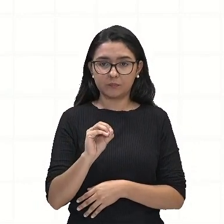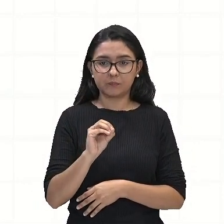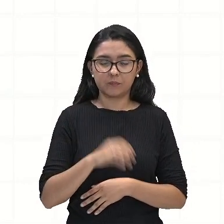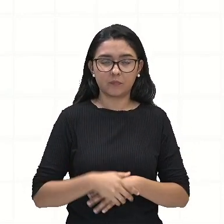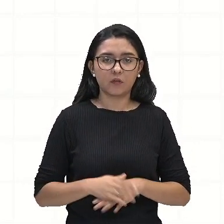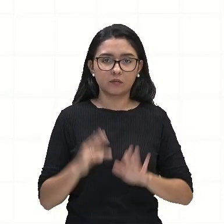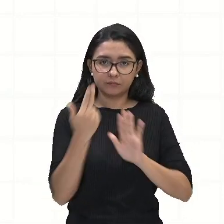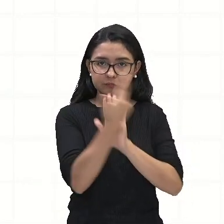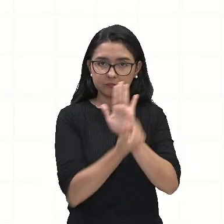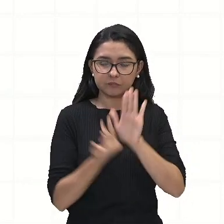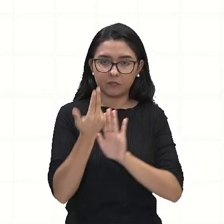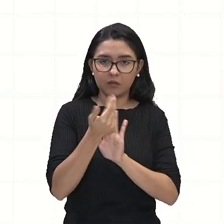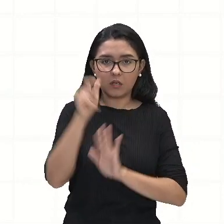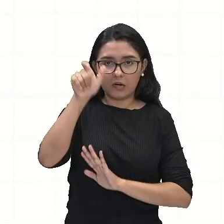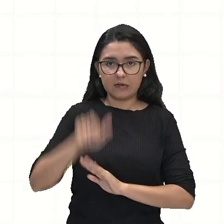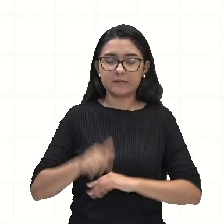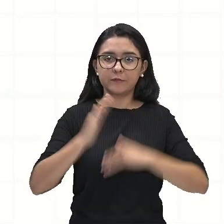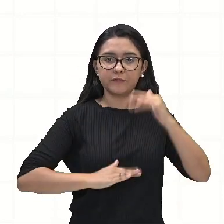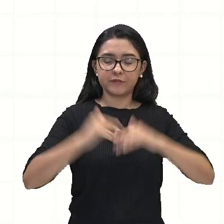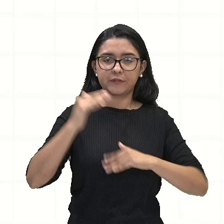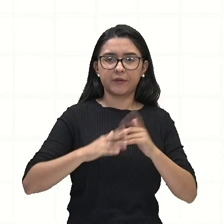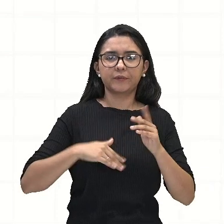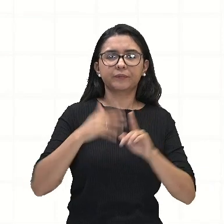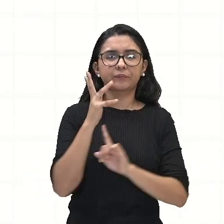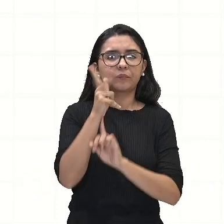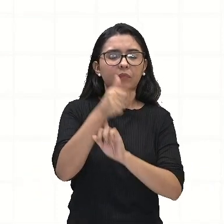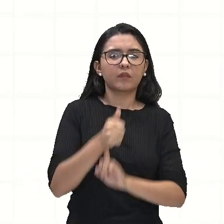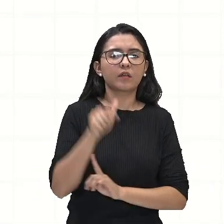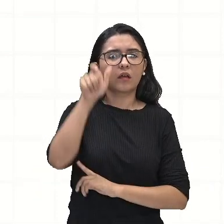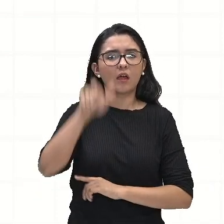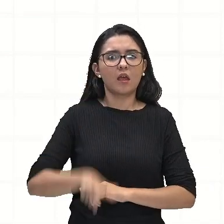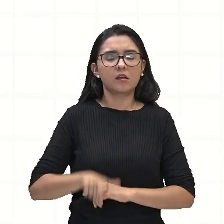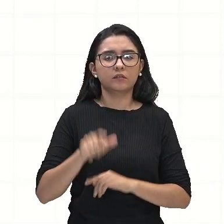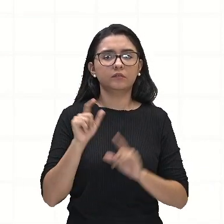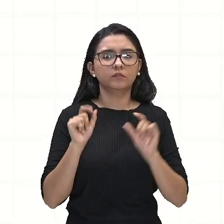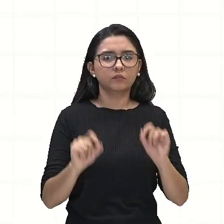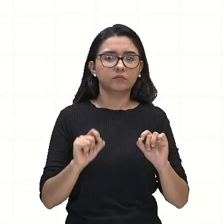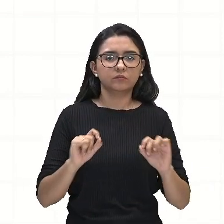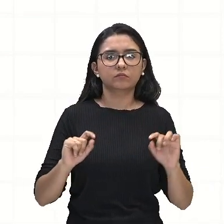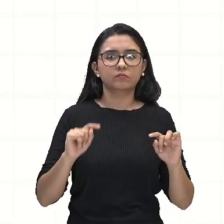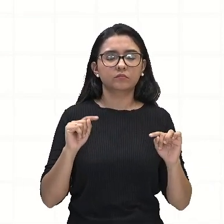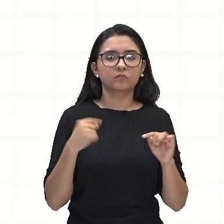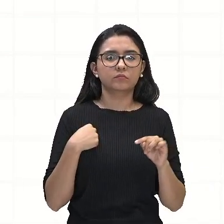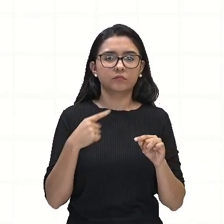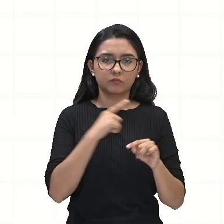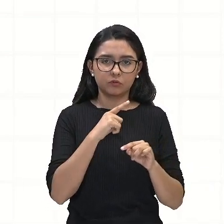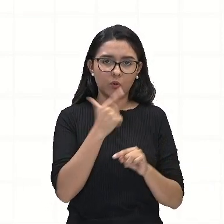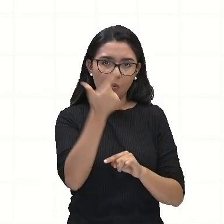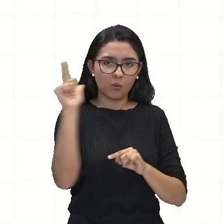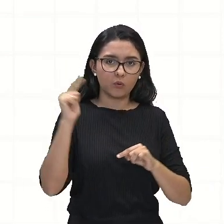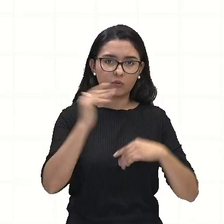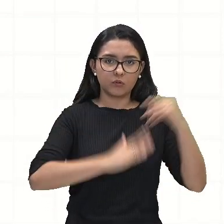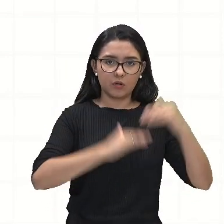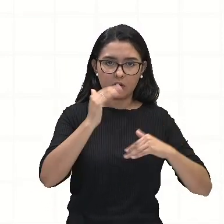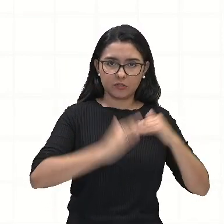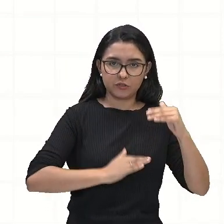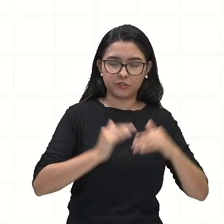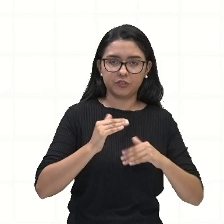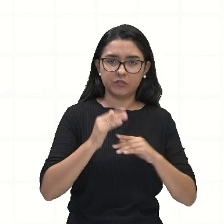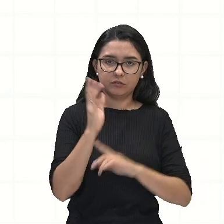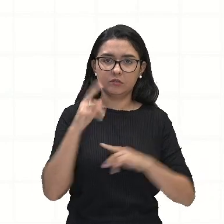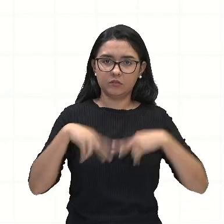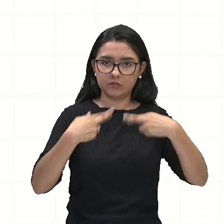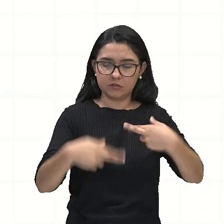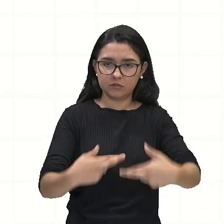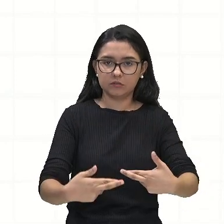Este artista, né, Sandro Botticelli, ele estava ali associado com outro artista renascentista que era o Petrarca. Então,